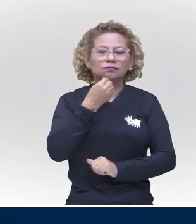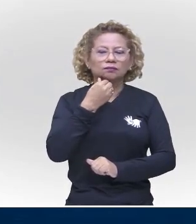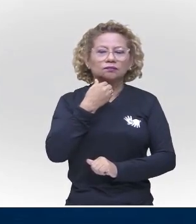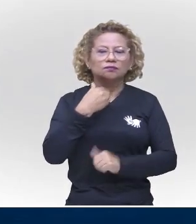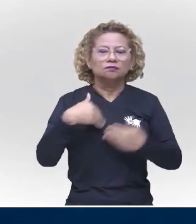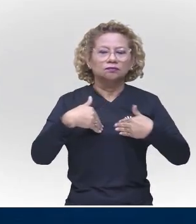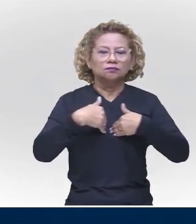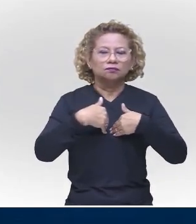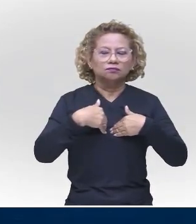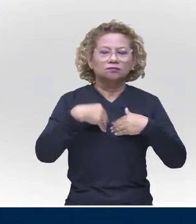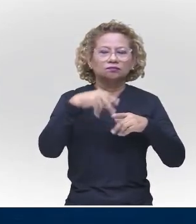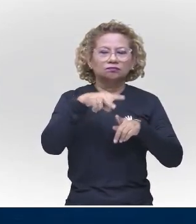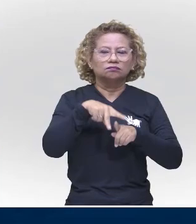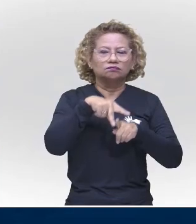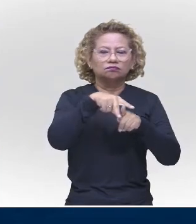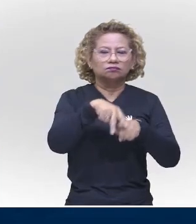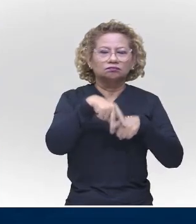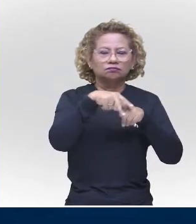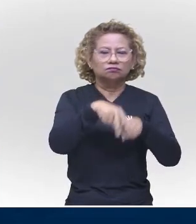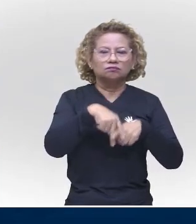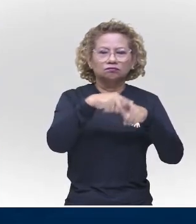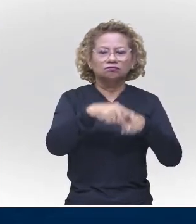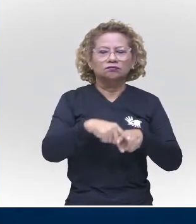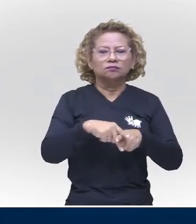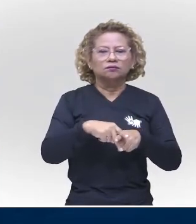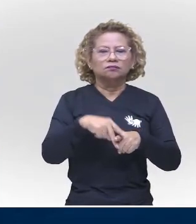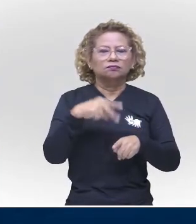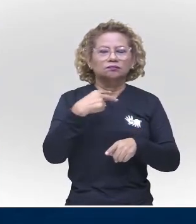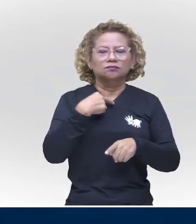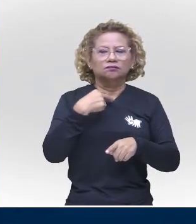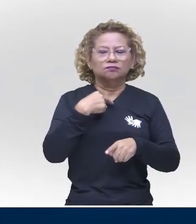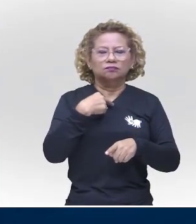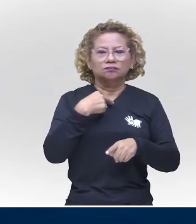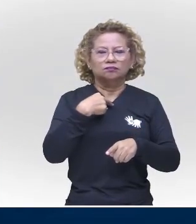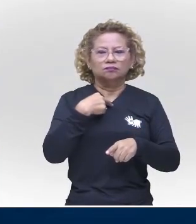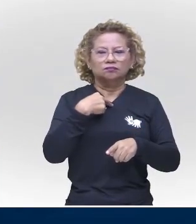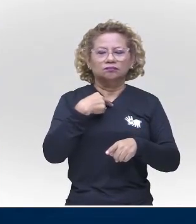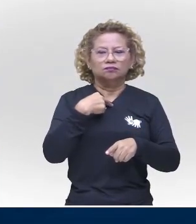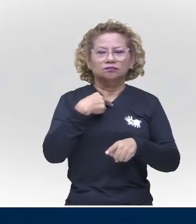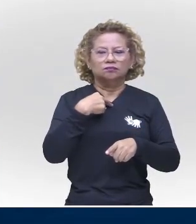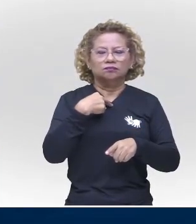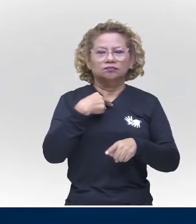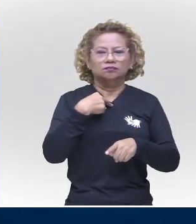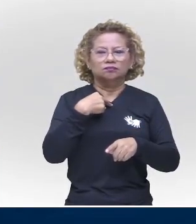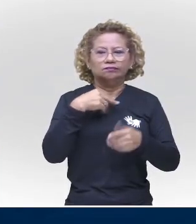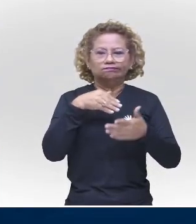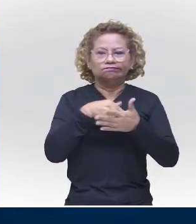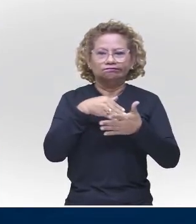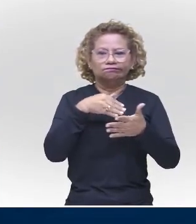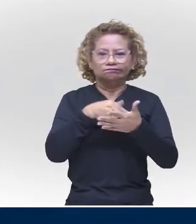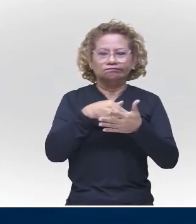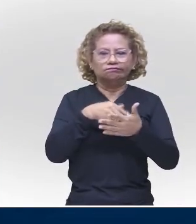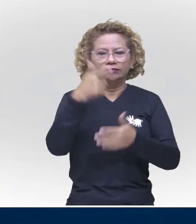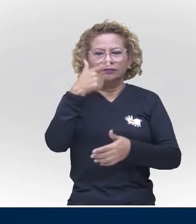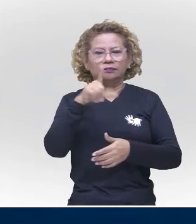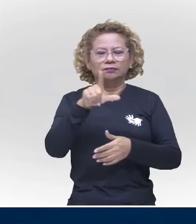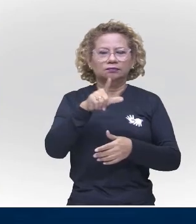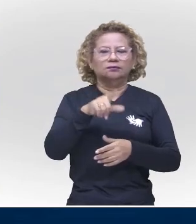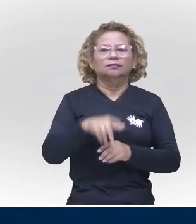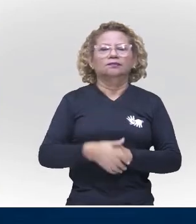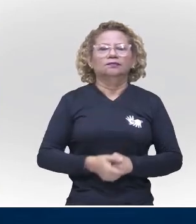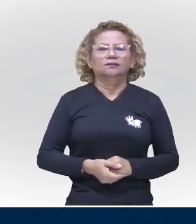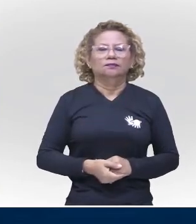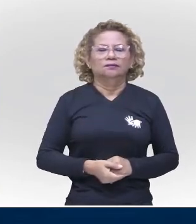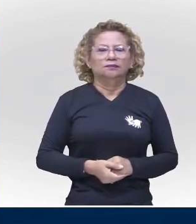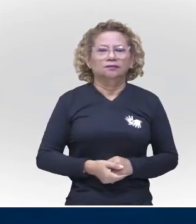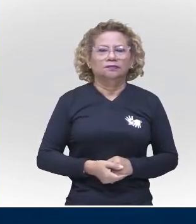esses obstáculos, sem bater ou sem deixar cair, tá bom? Então, esse, mais uma vez, é o hipismo. Deu